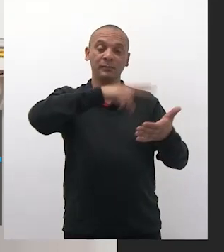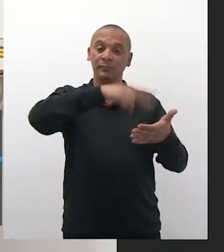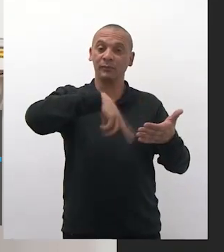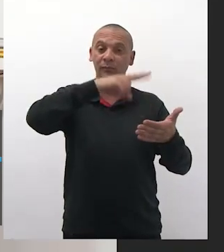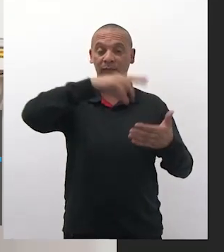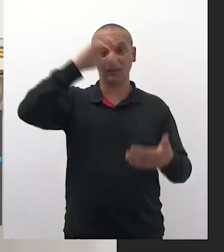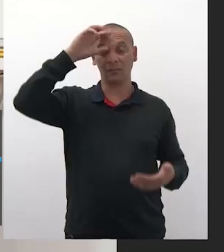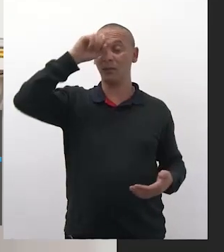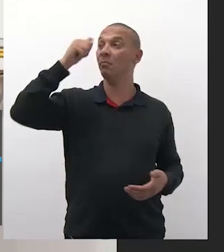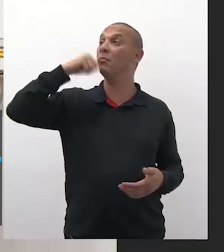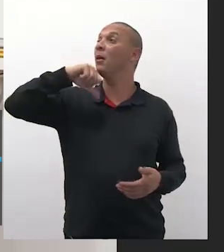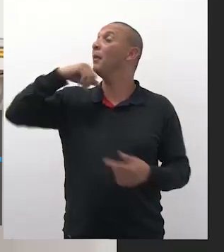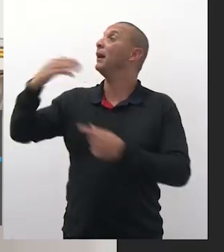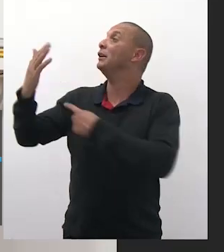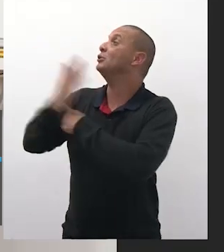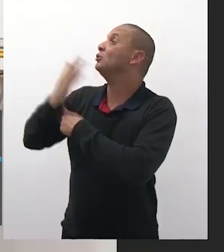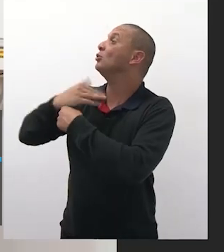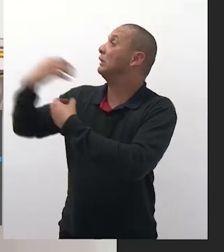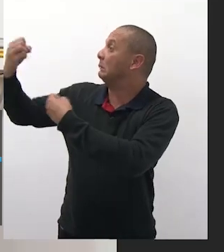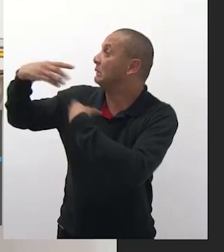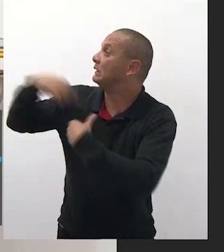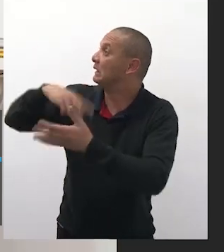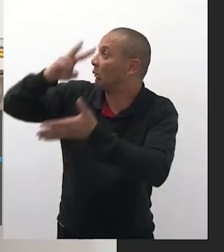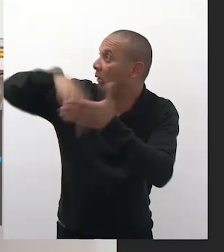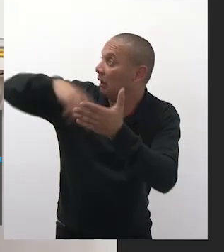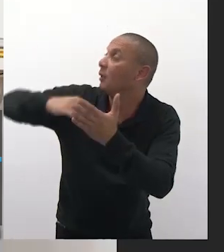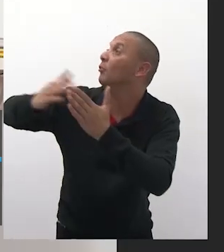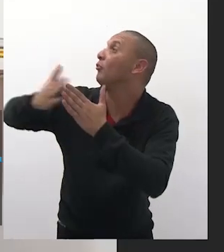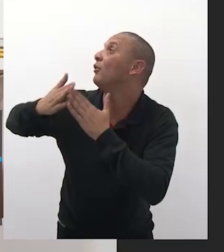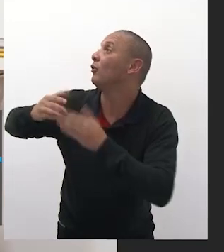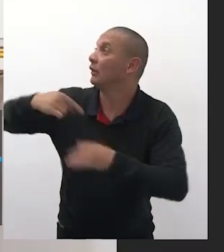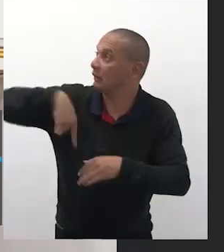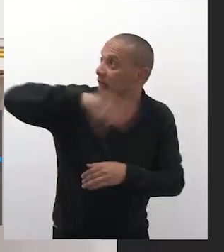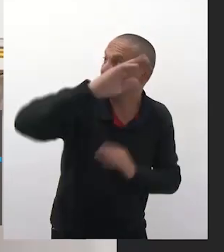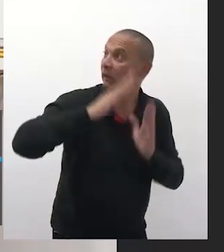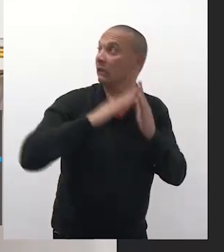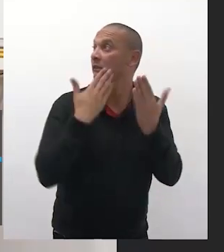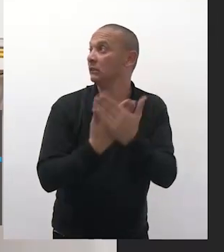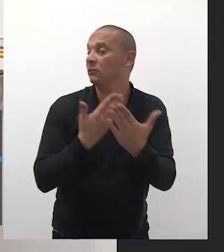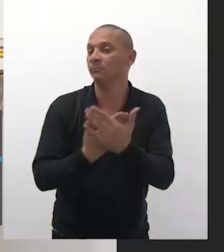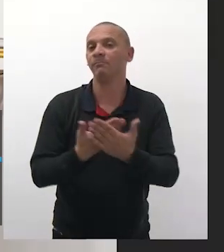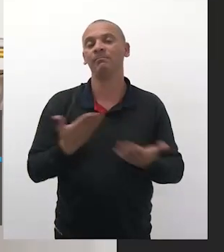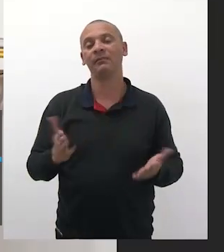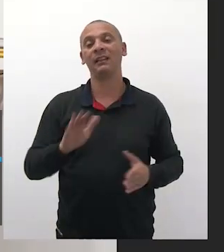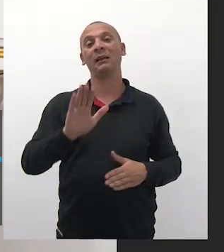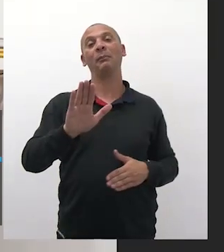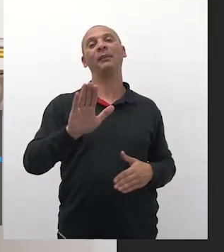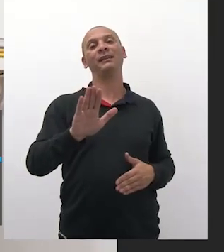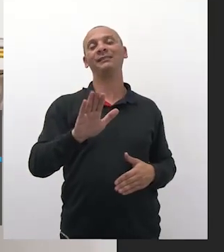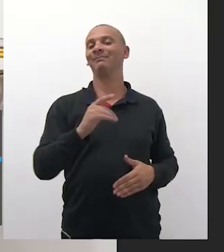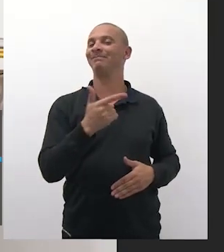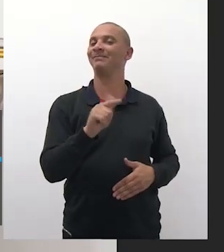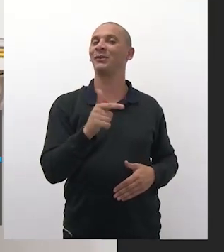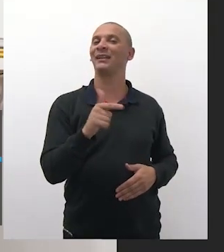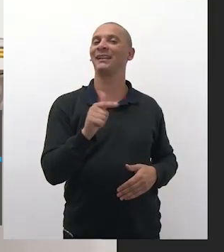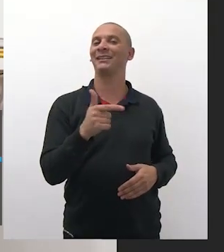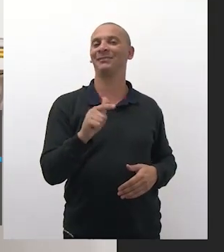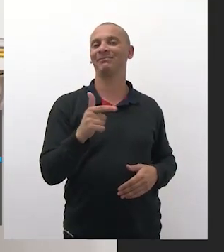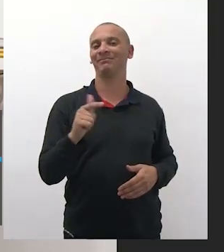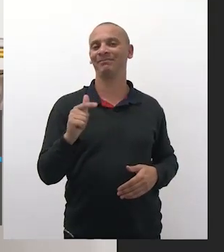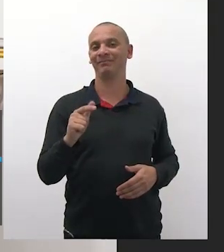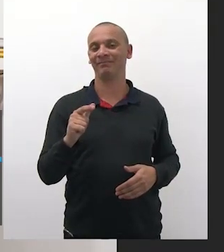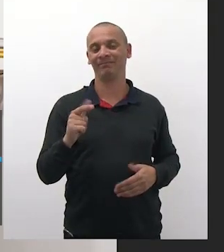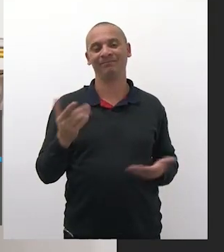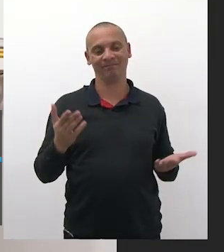me ajudar, me ensinar a ler, me levar para a escola, mas nessa época não tinha a